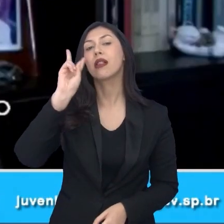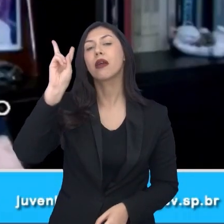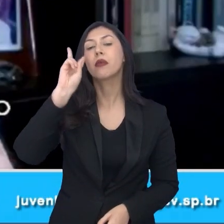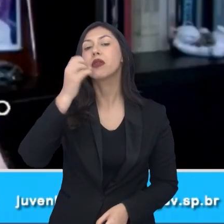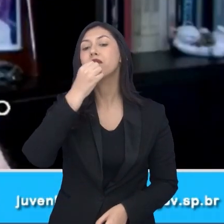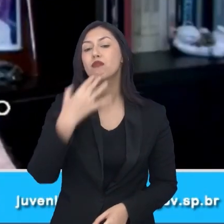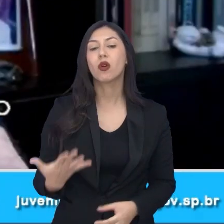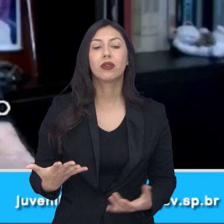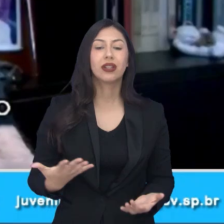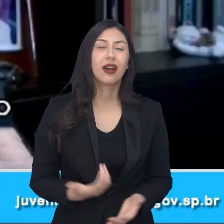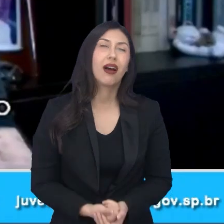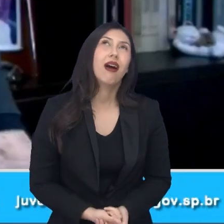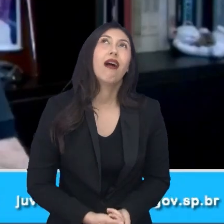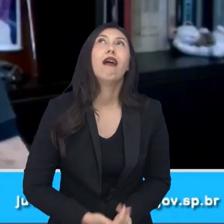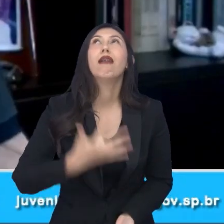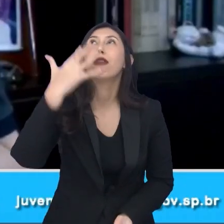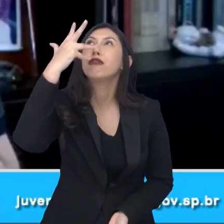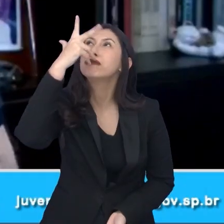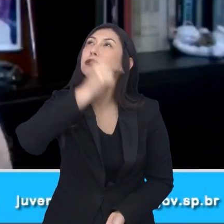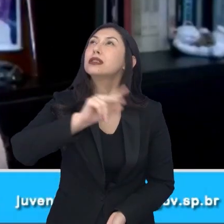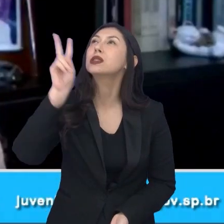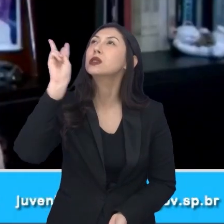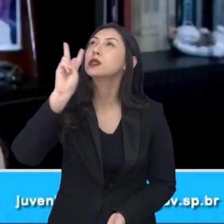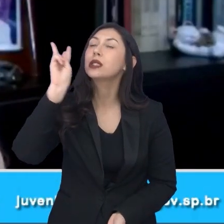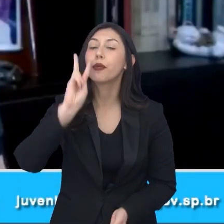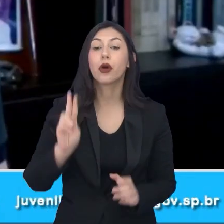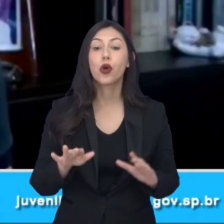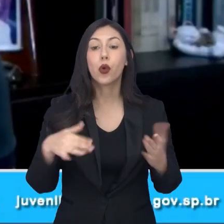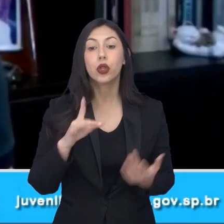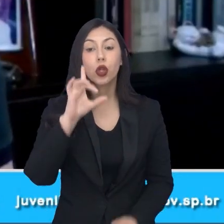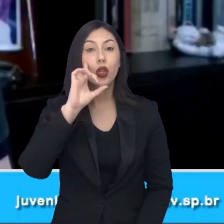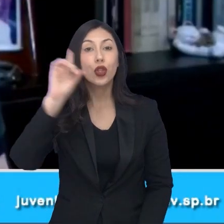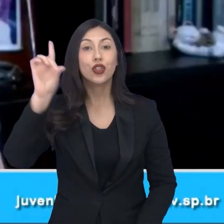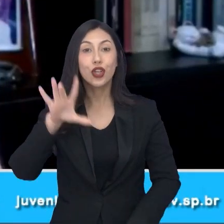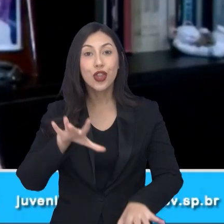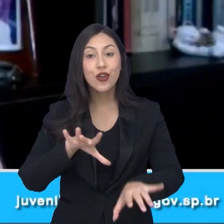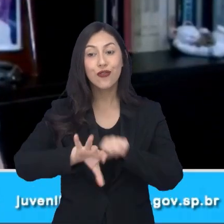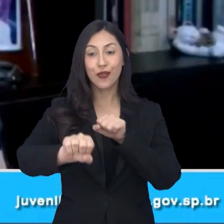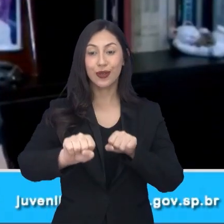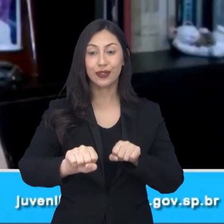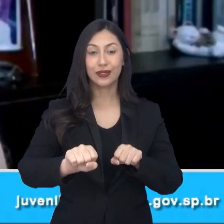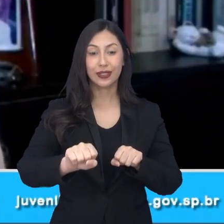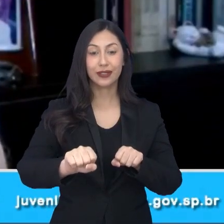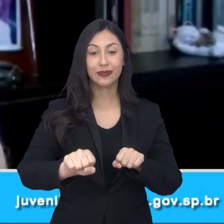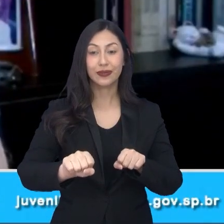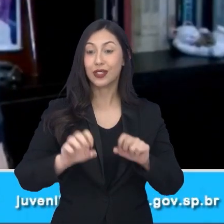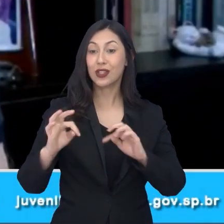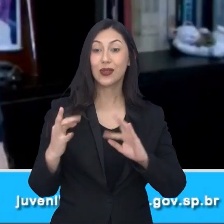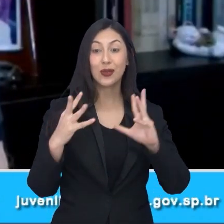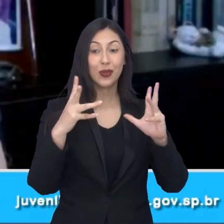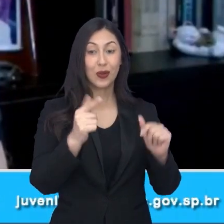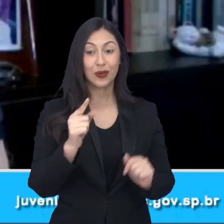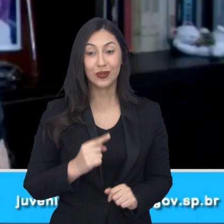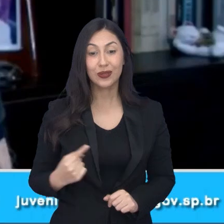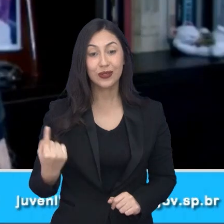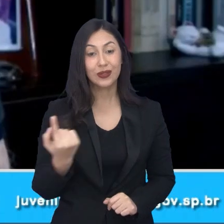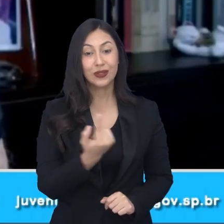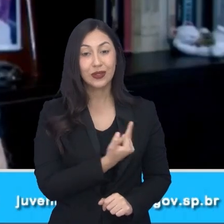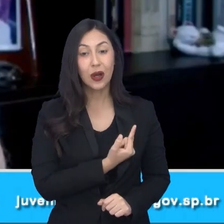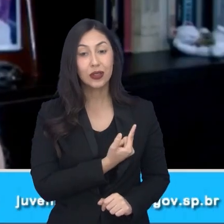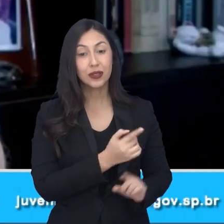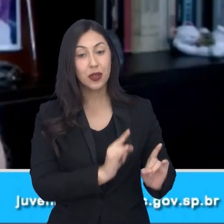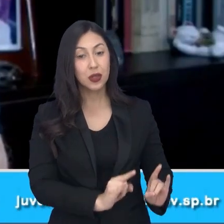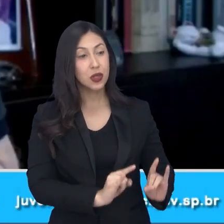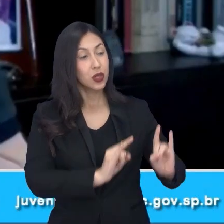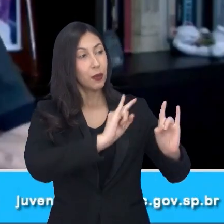coisa mais bonita que eu me lembro é quando, no dia da nossa formatura, todos nós, ali no prédio